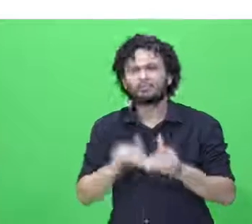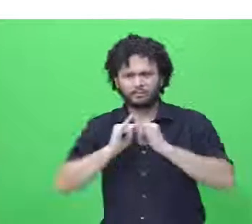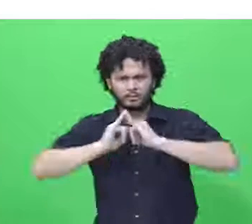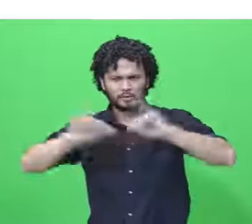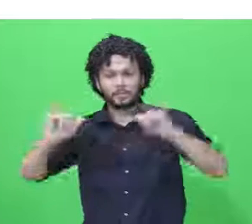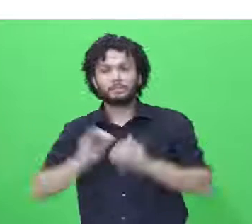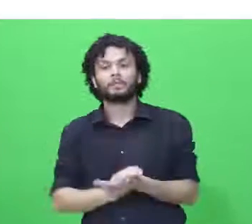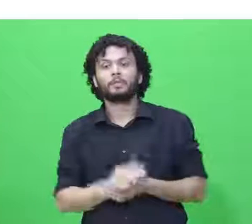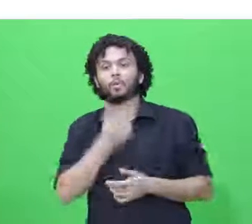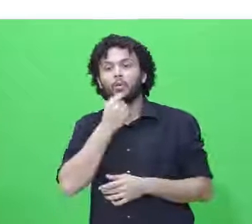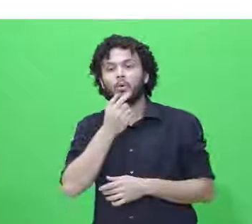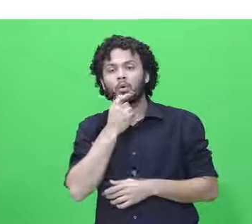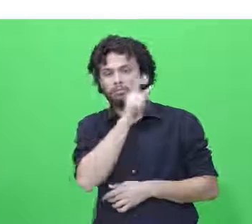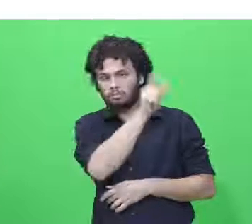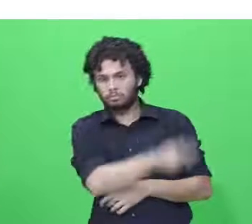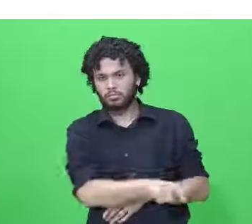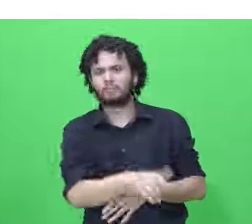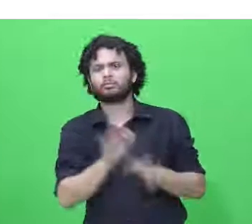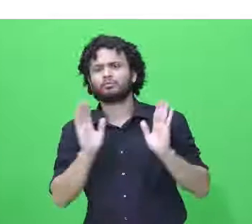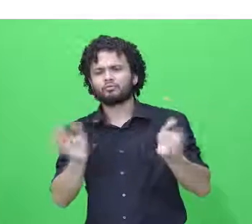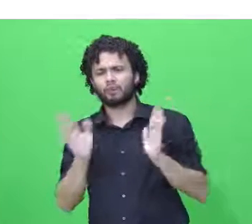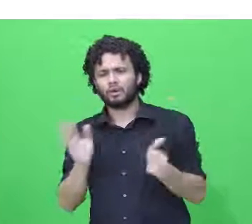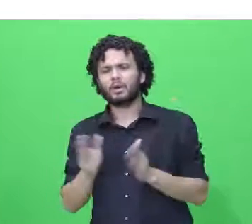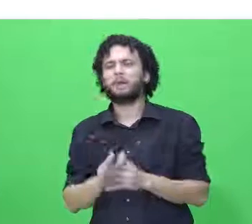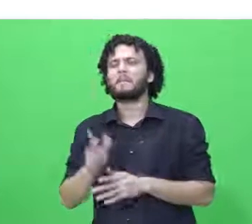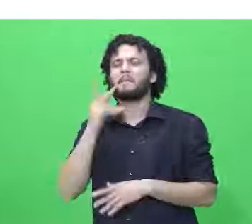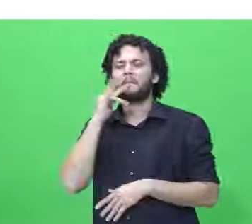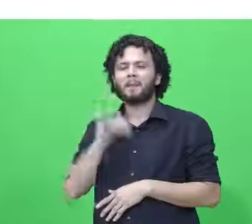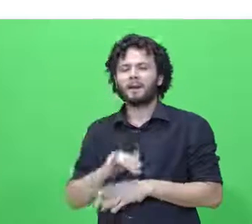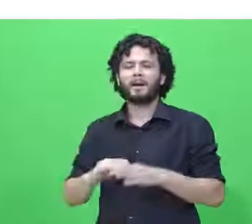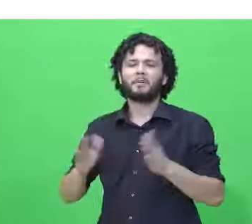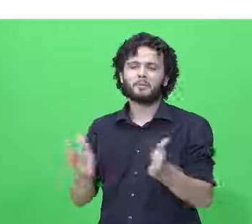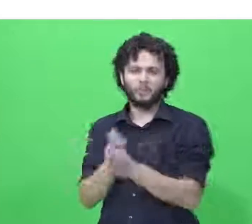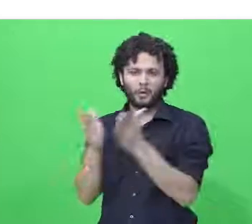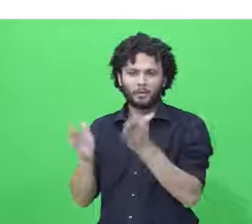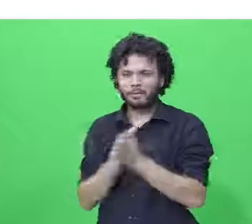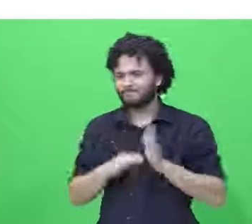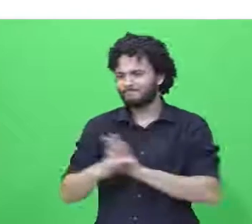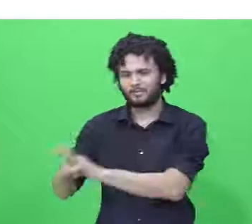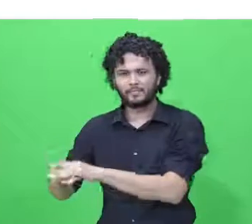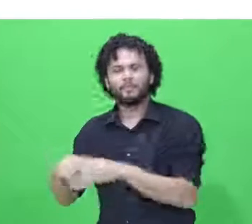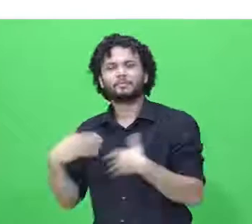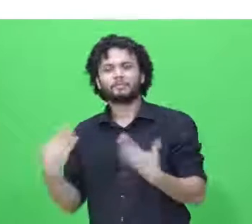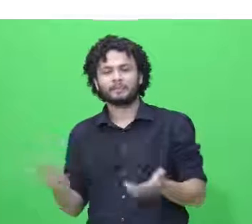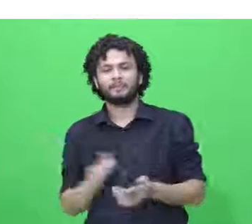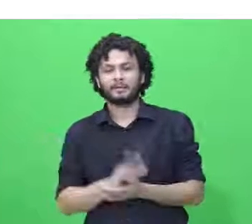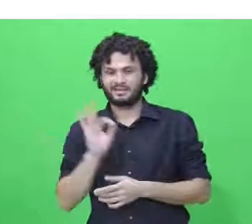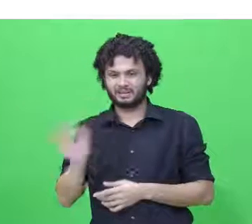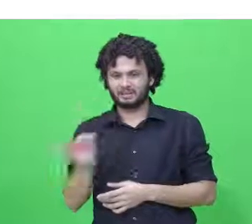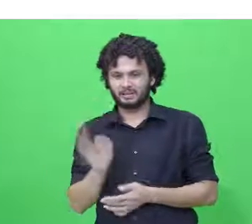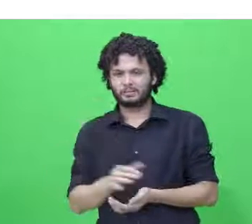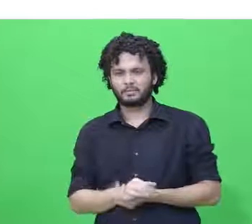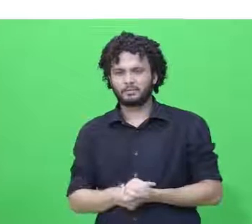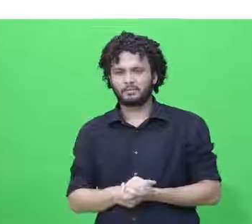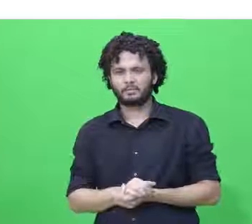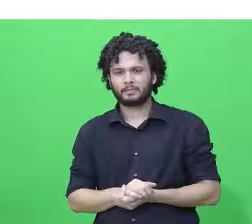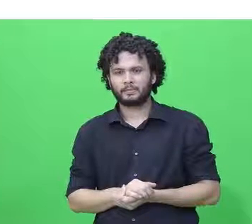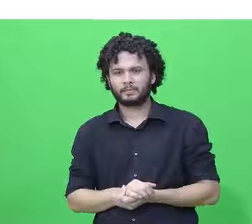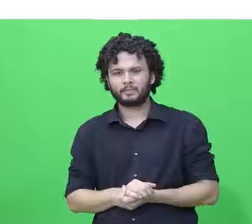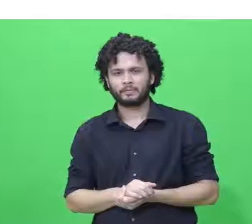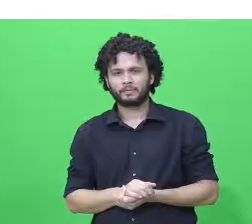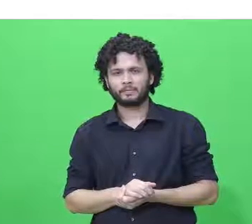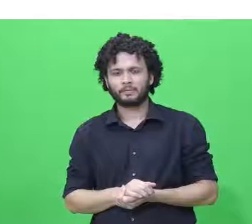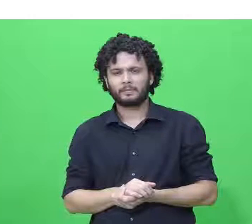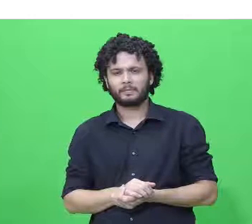vocês, Vargas, então, novamente, essa figura, então, do pai dos pobres. Essa Justiça do Trabalho era para justamente, então, ela